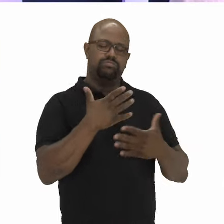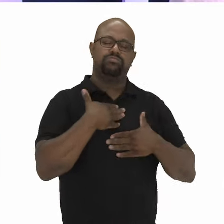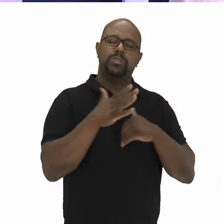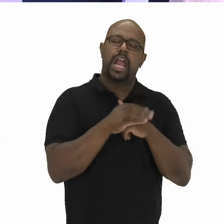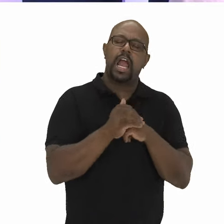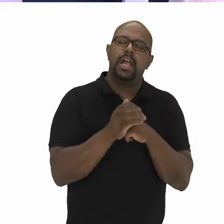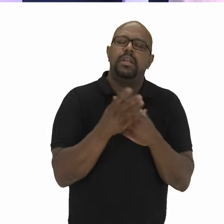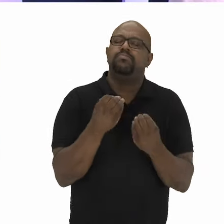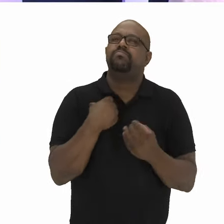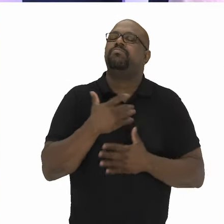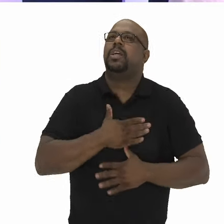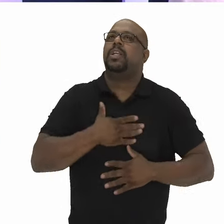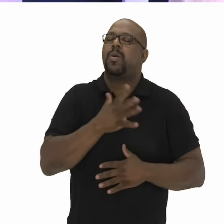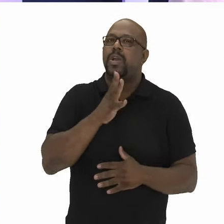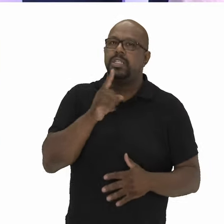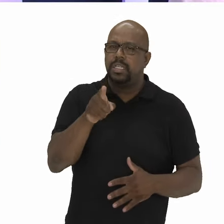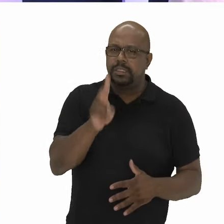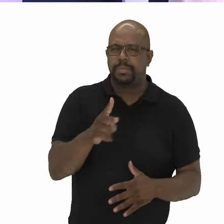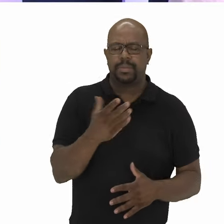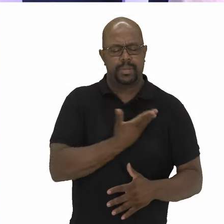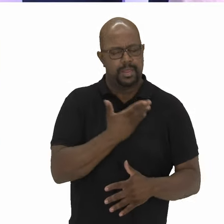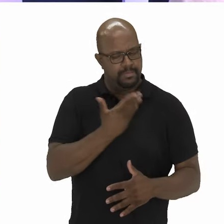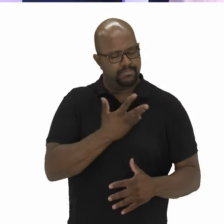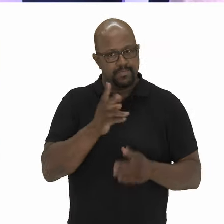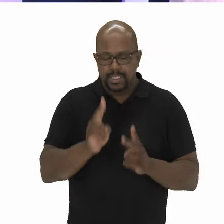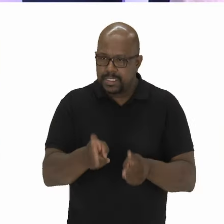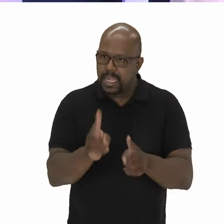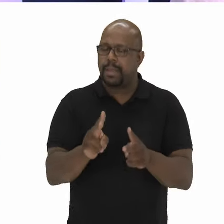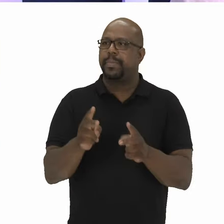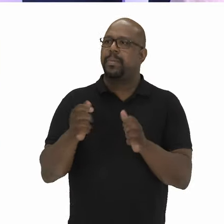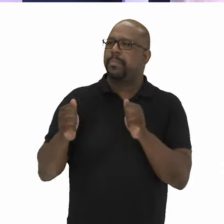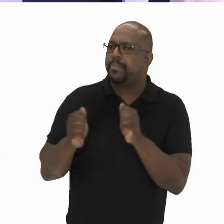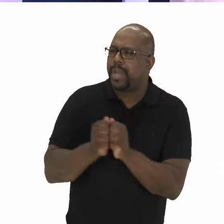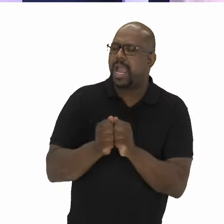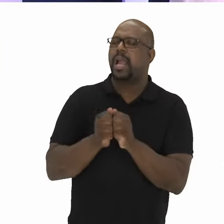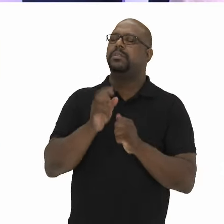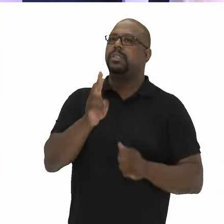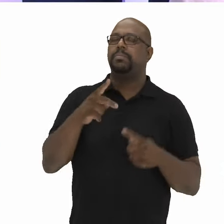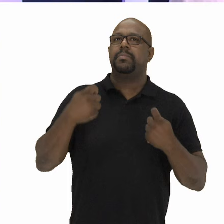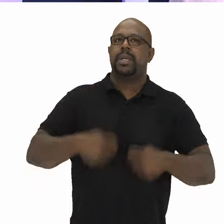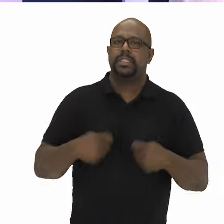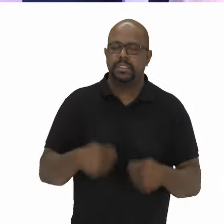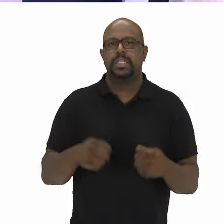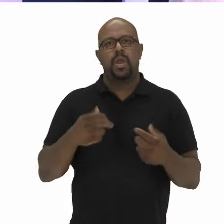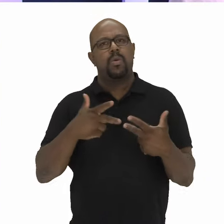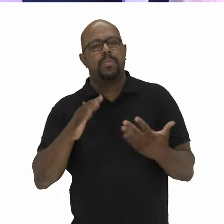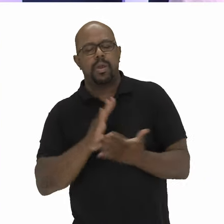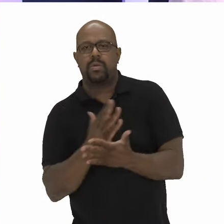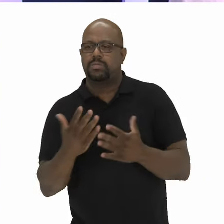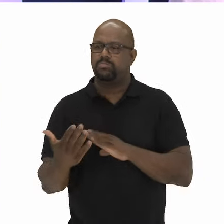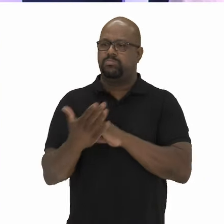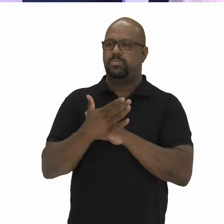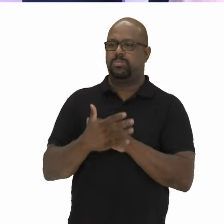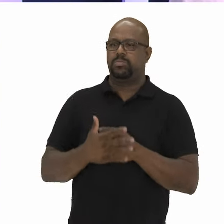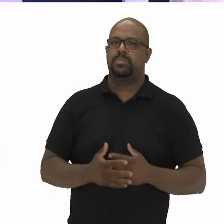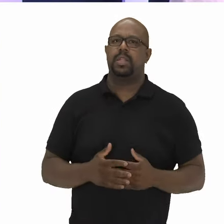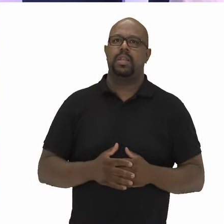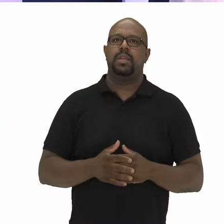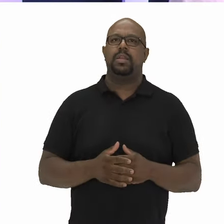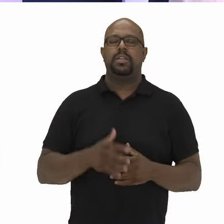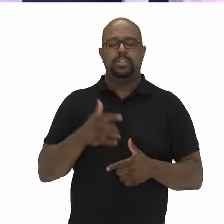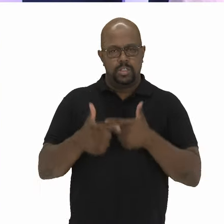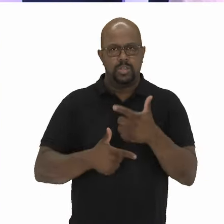emocionada eu também tenho um grande admiração por você uma parceira sempre perto sempre disposta a estar conosco em grandes